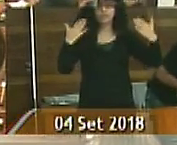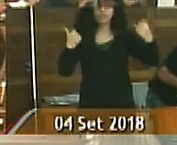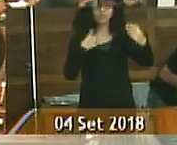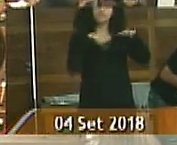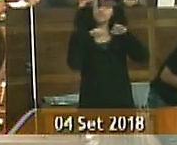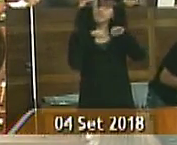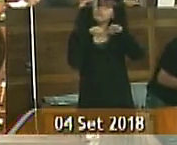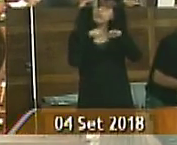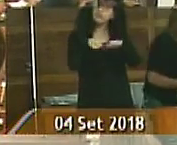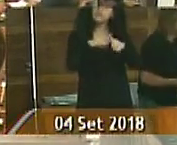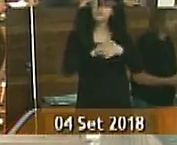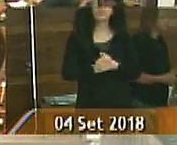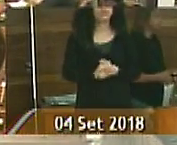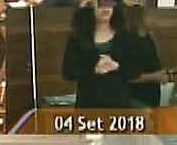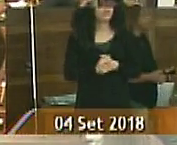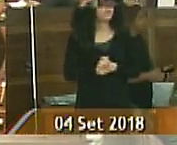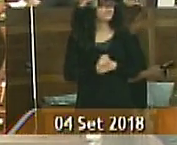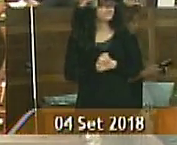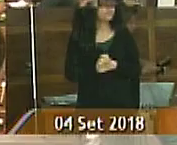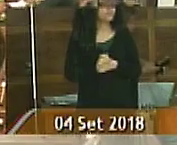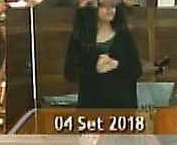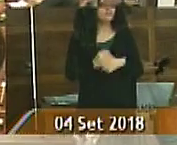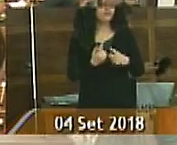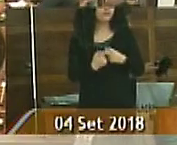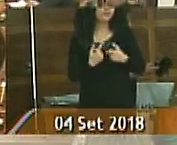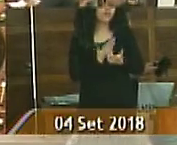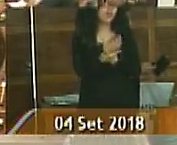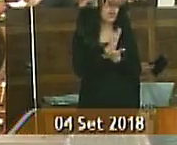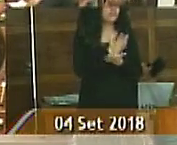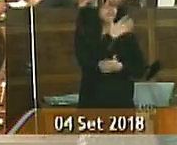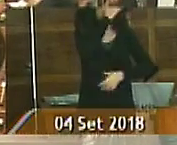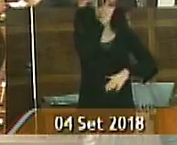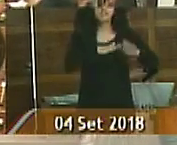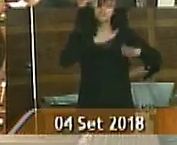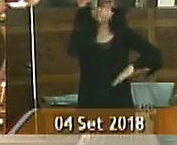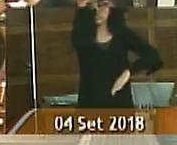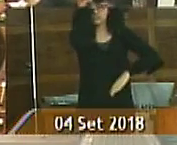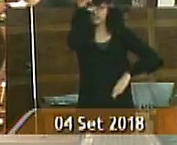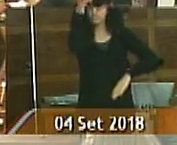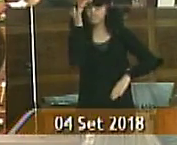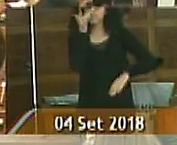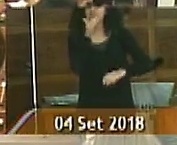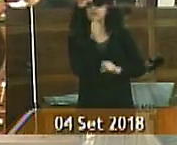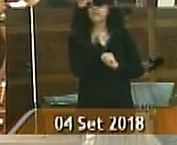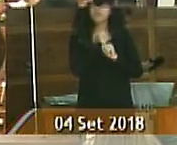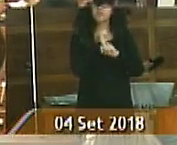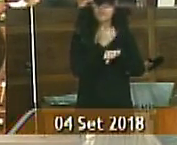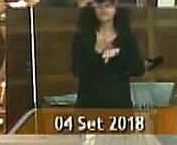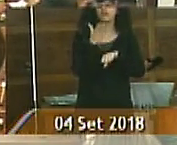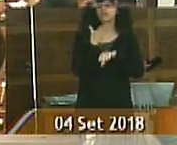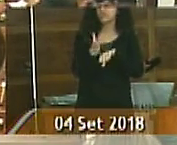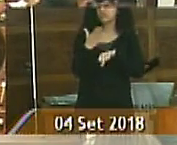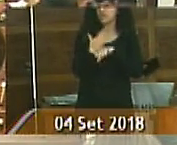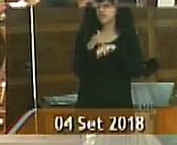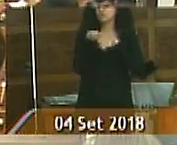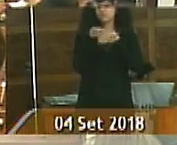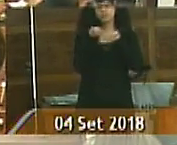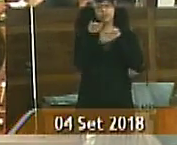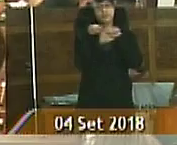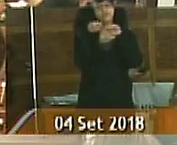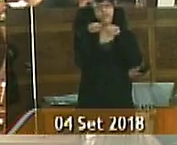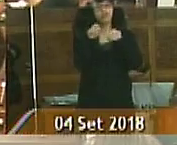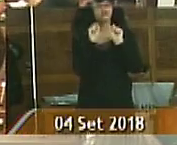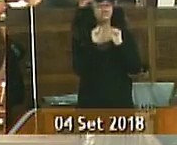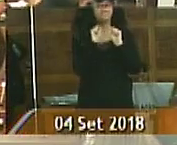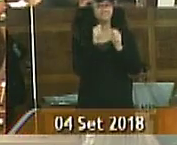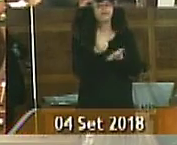trânsito de verão, para atender essas pessoas, porque de repente tem pessoas aqui que podem ser treinadas, já falam sobre o trânsito municipal e